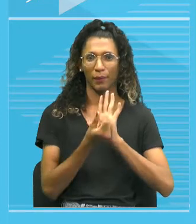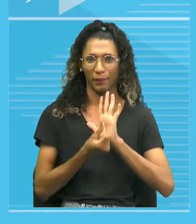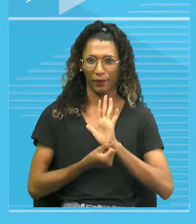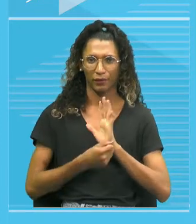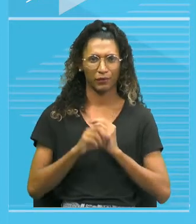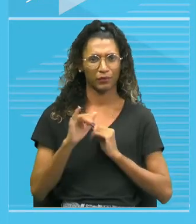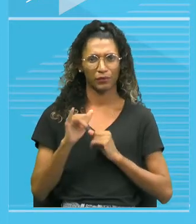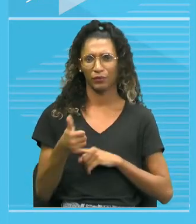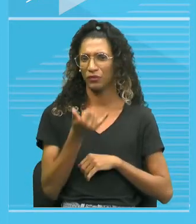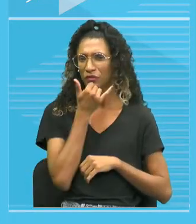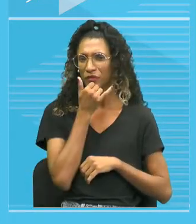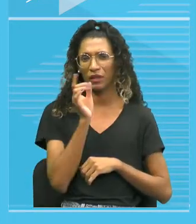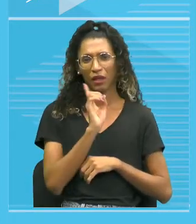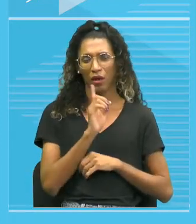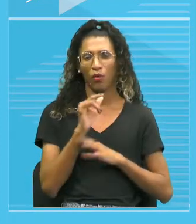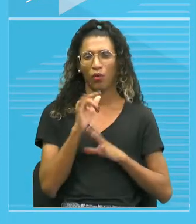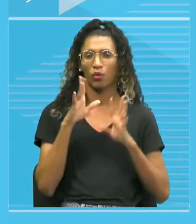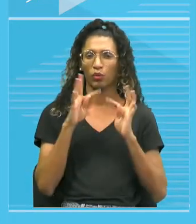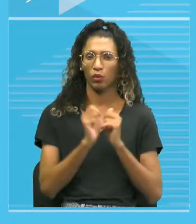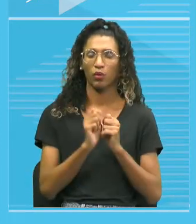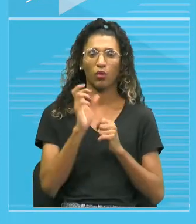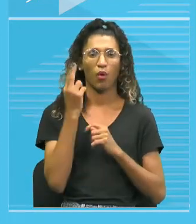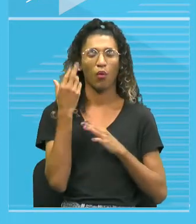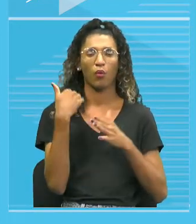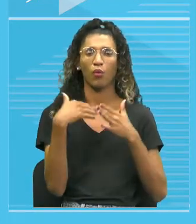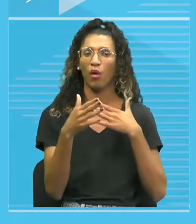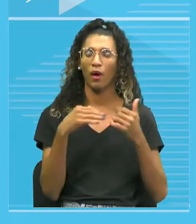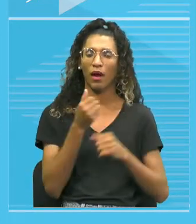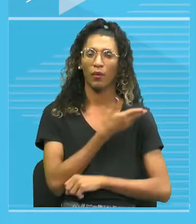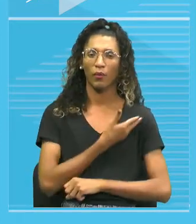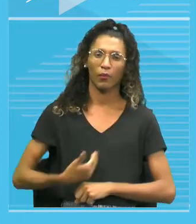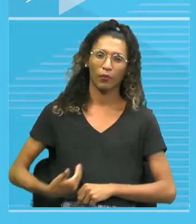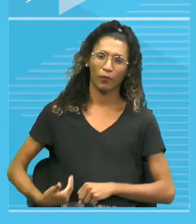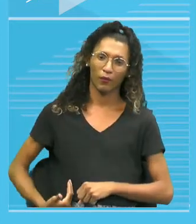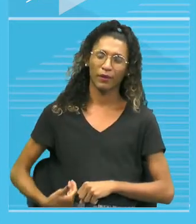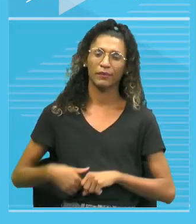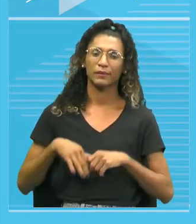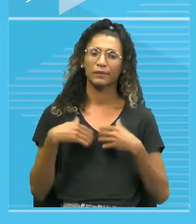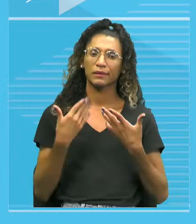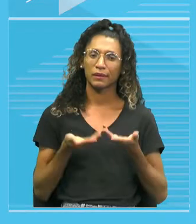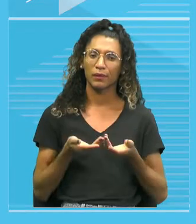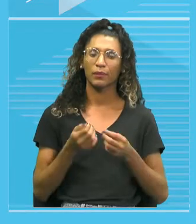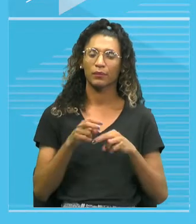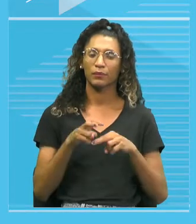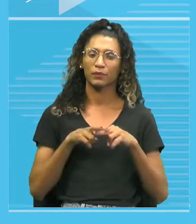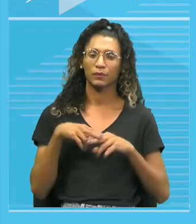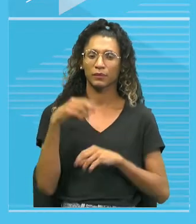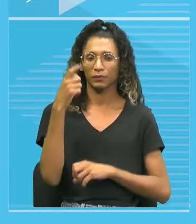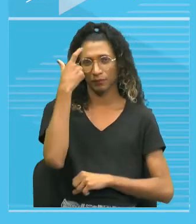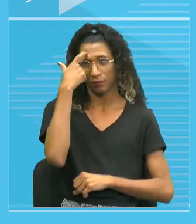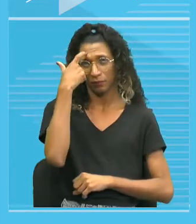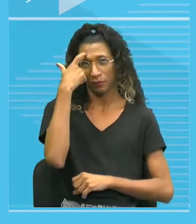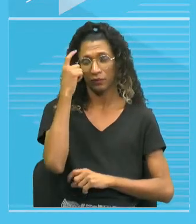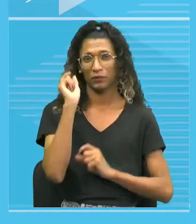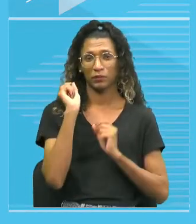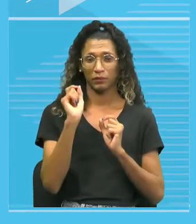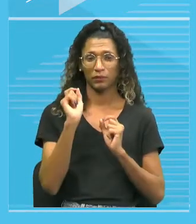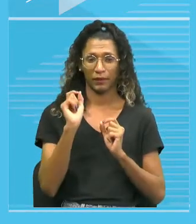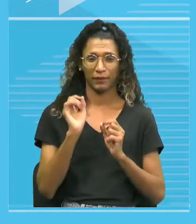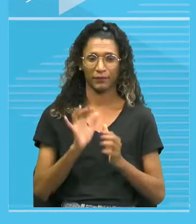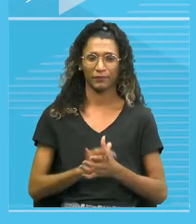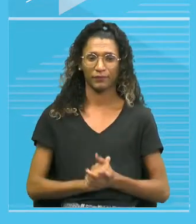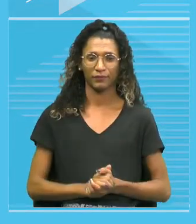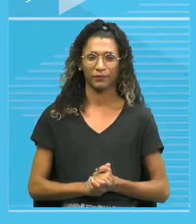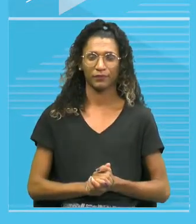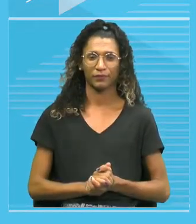né, gente? Todo e qualquer governo, e é por isso que eu acho que é assim, uma coisa